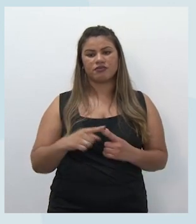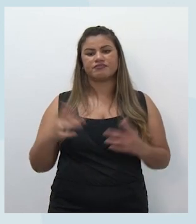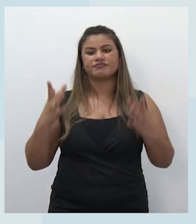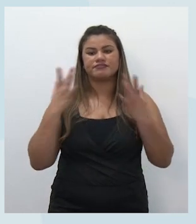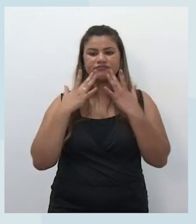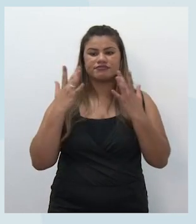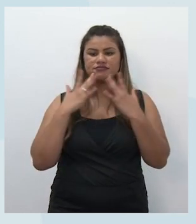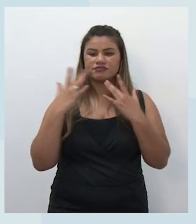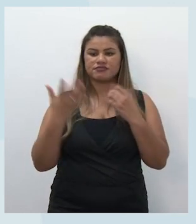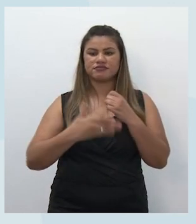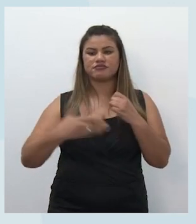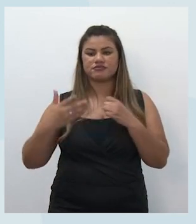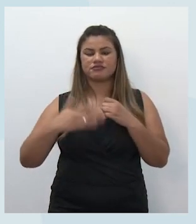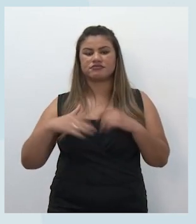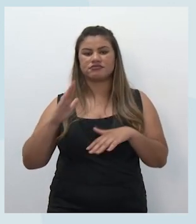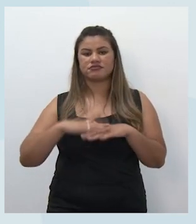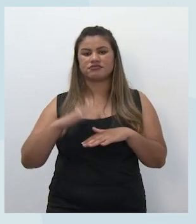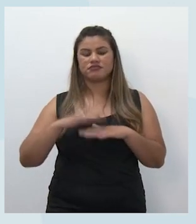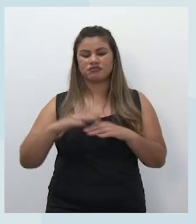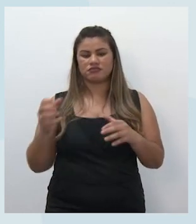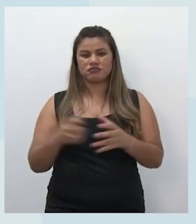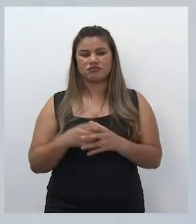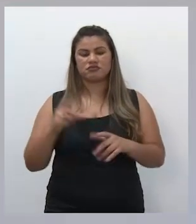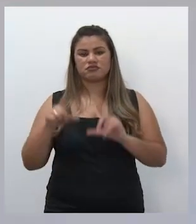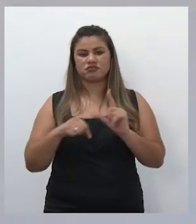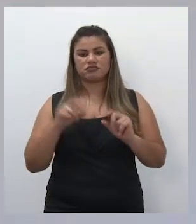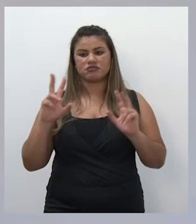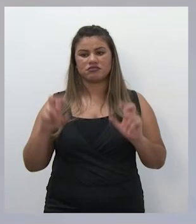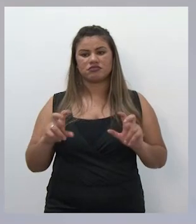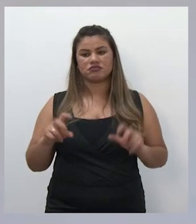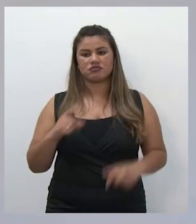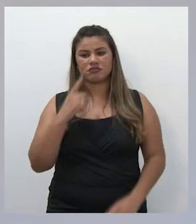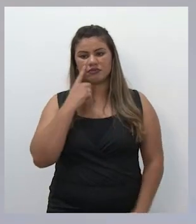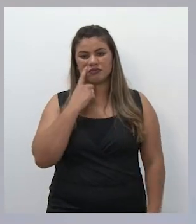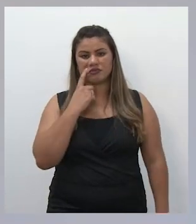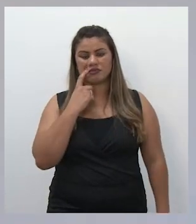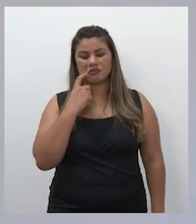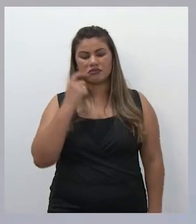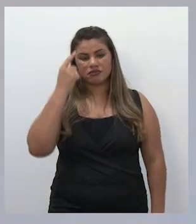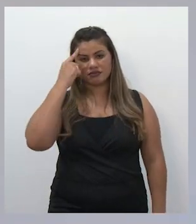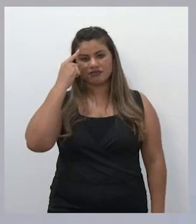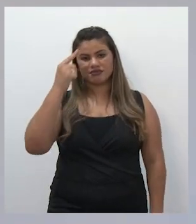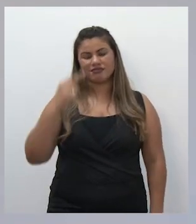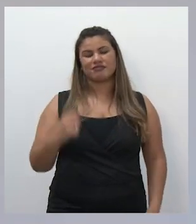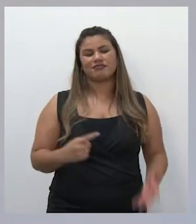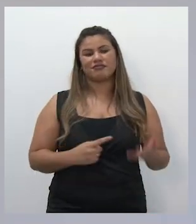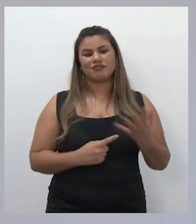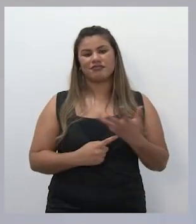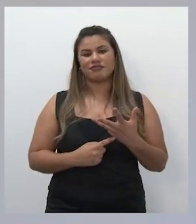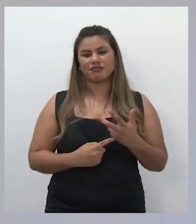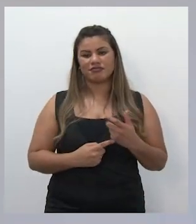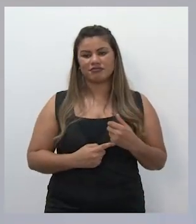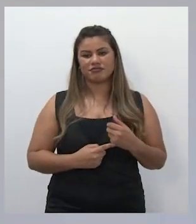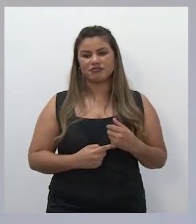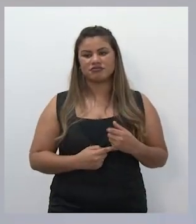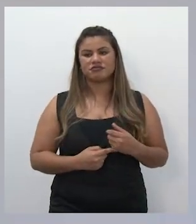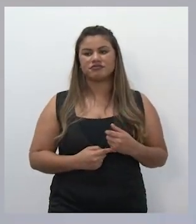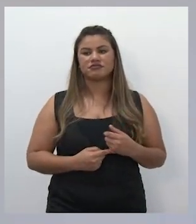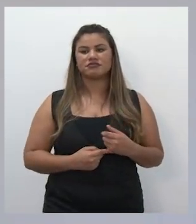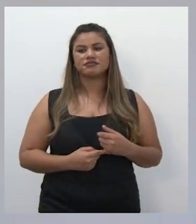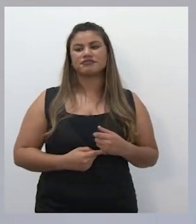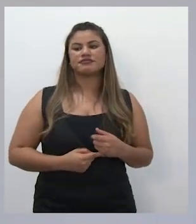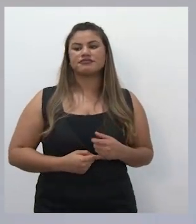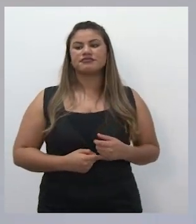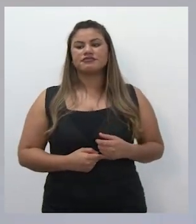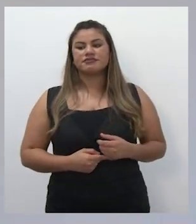o encaminhamento será a criação de regulamento. Então, dentro do componente arte, faça um